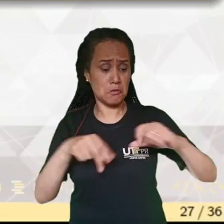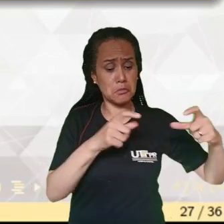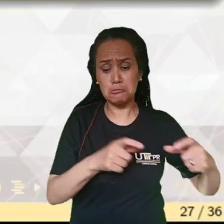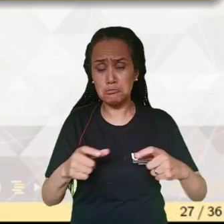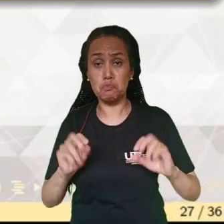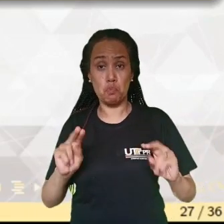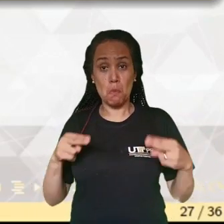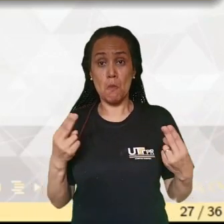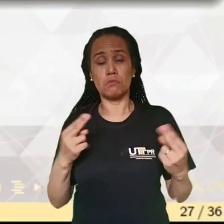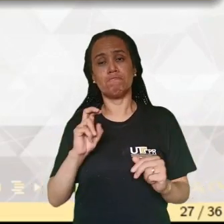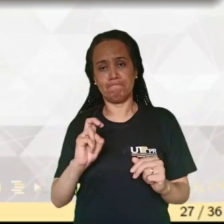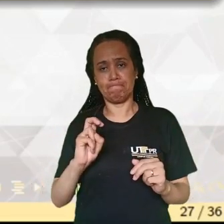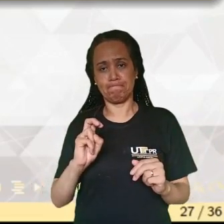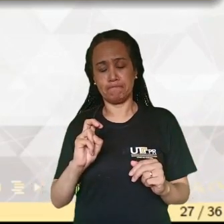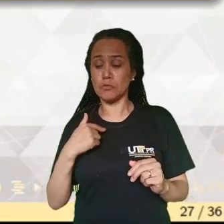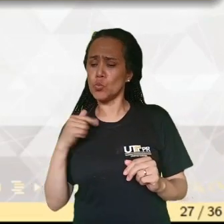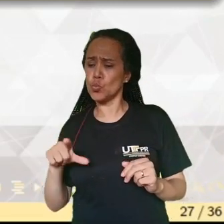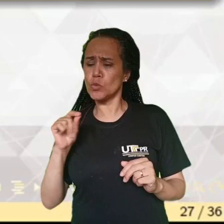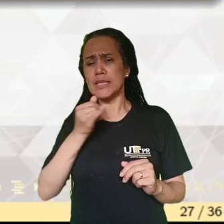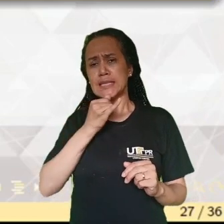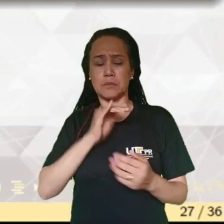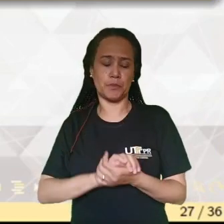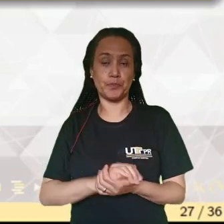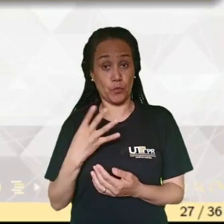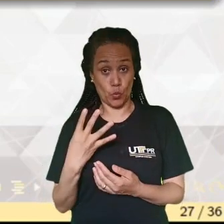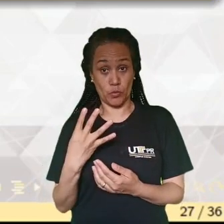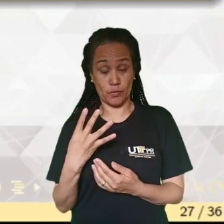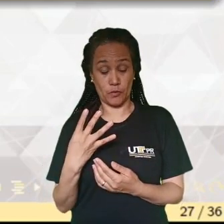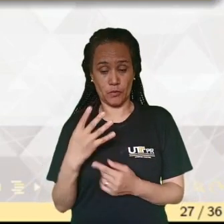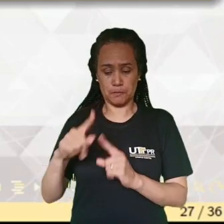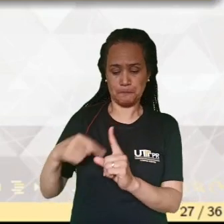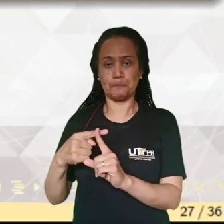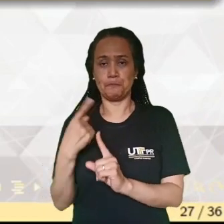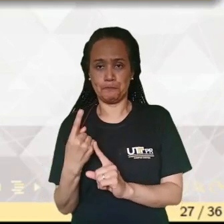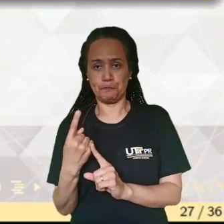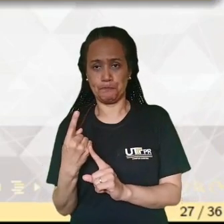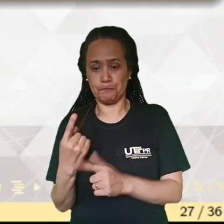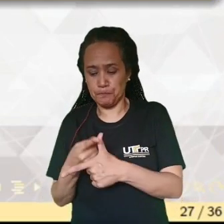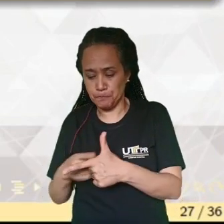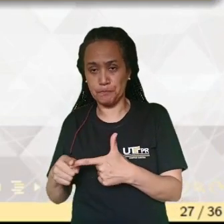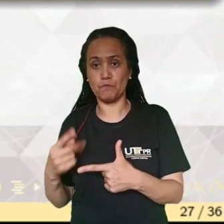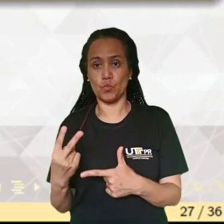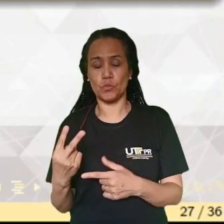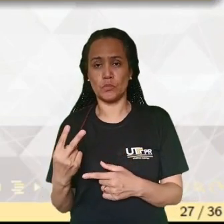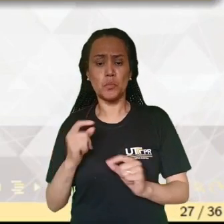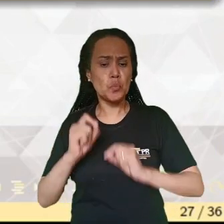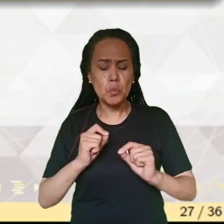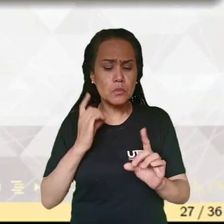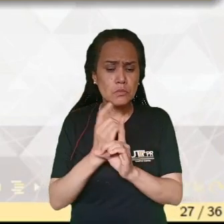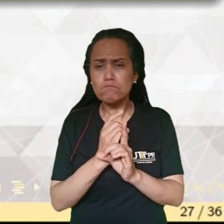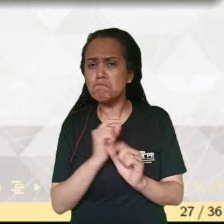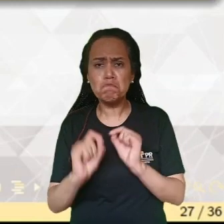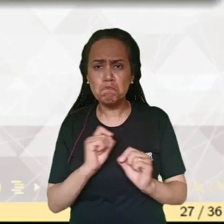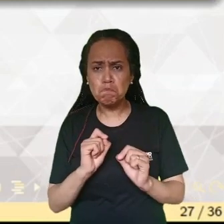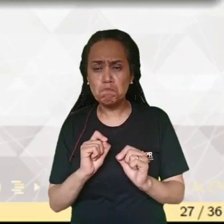observações. Então, no momento que eu pego, por exemplo, 4 mais 1 dividido por 2, o que eu vou ter aqui?